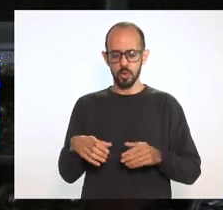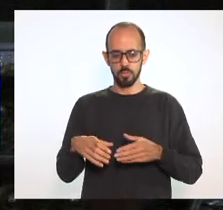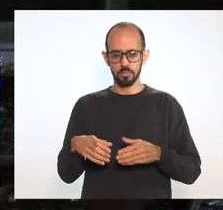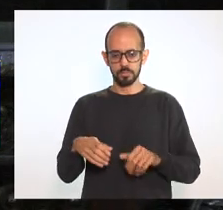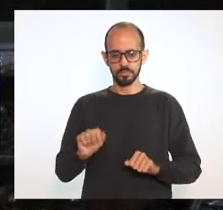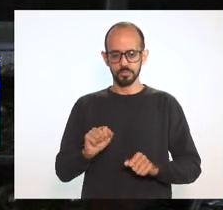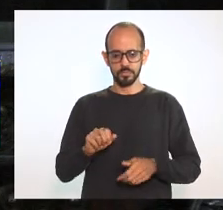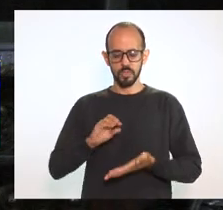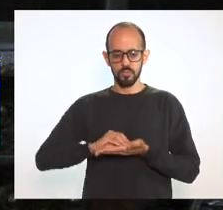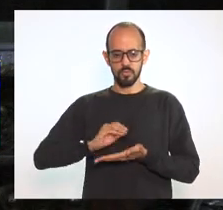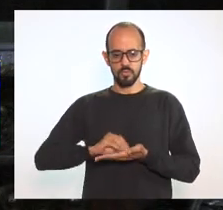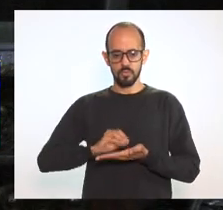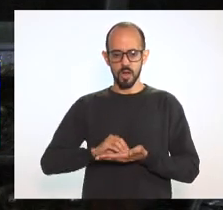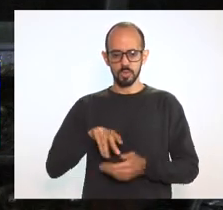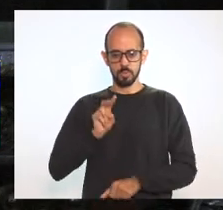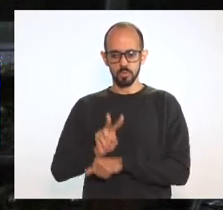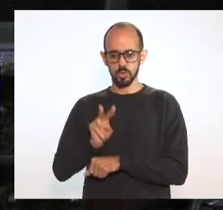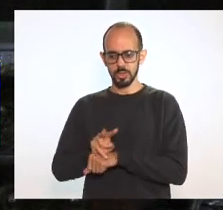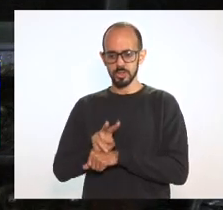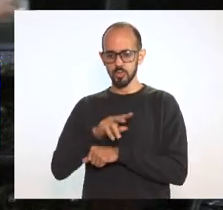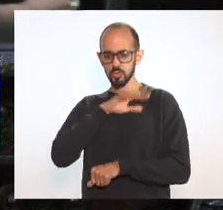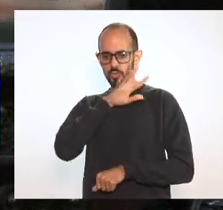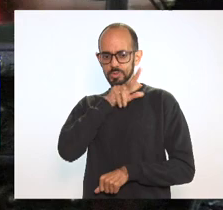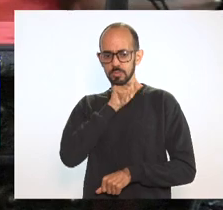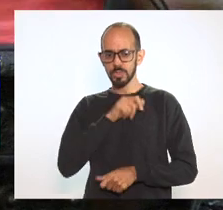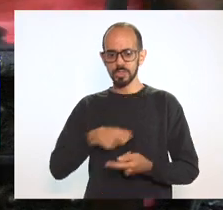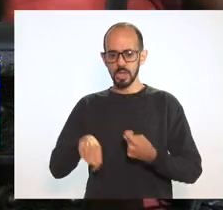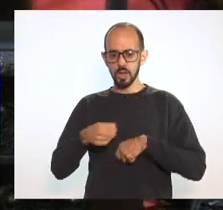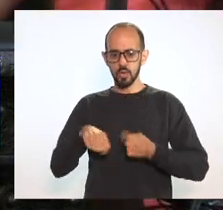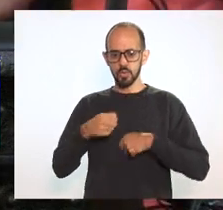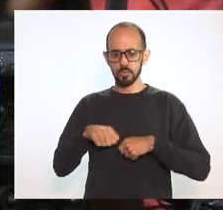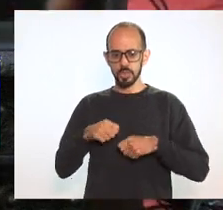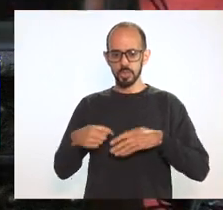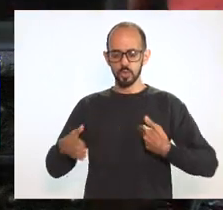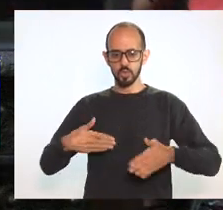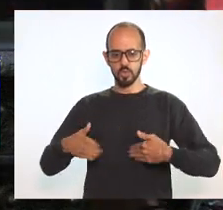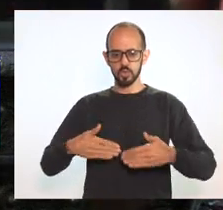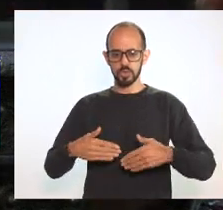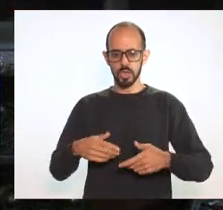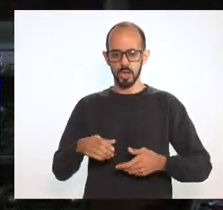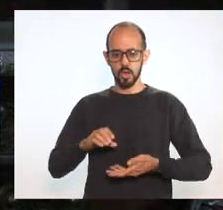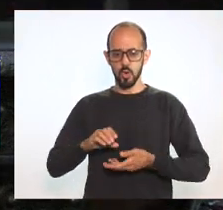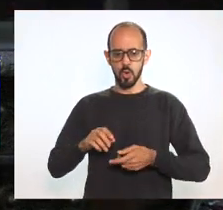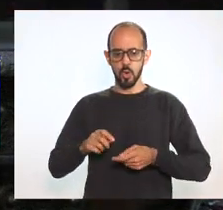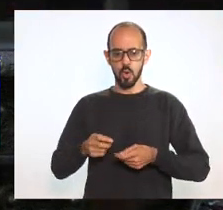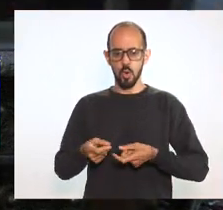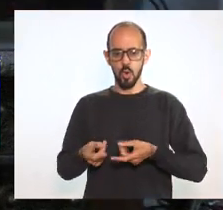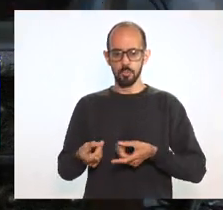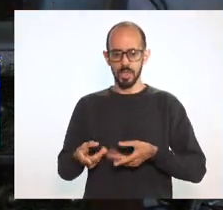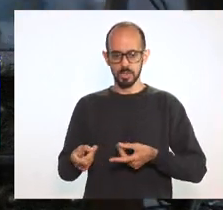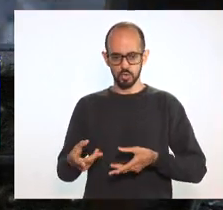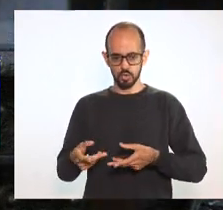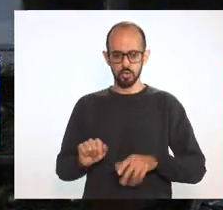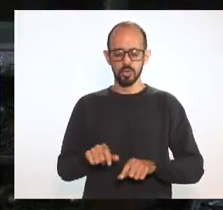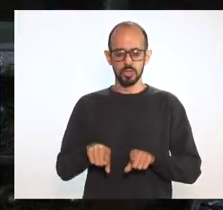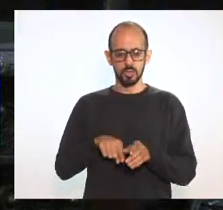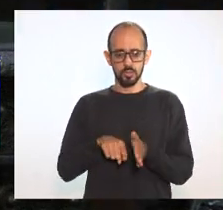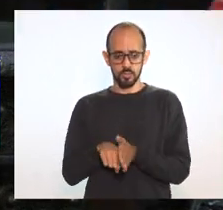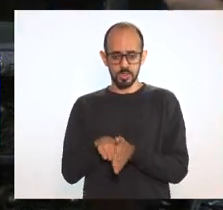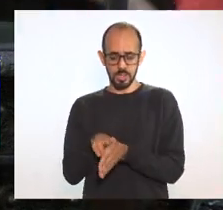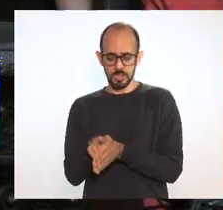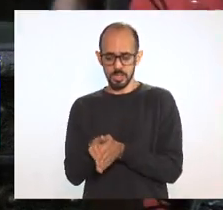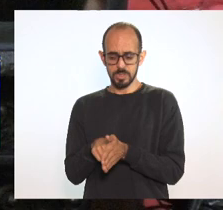de Defesa e Proteção dos Animais, de Economia, Indústria e Comércio e de Orçamento, Finanças, Fiscalização Financeira e